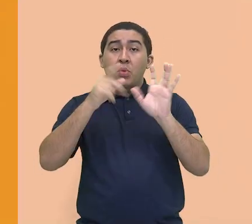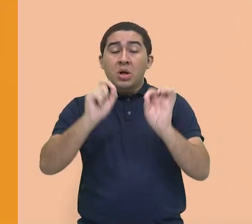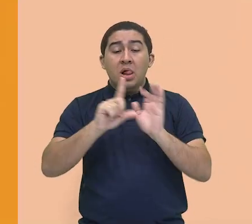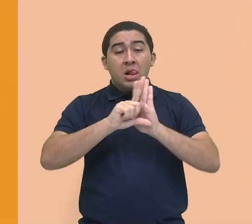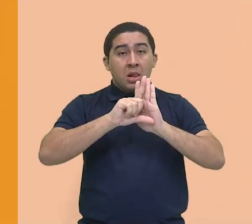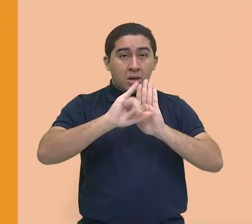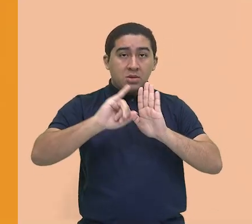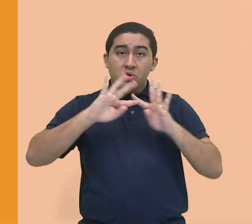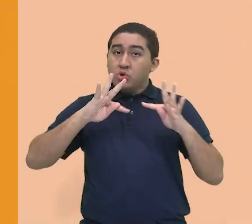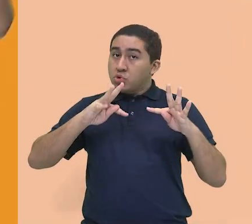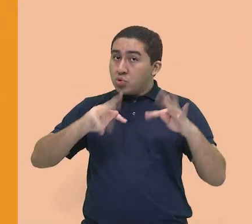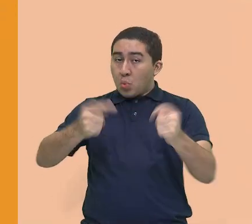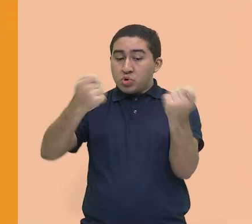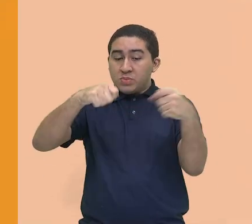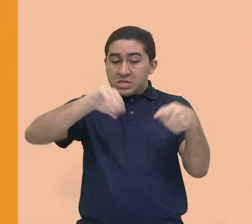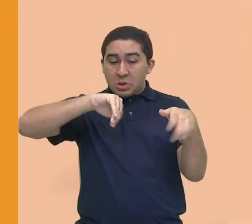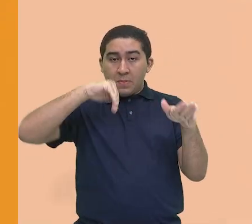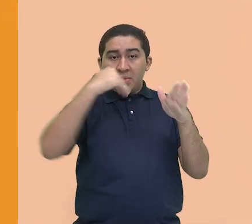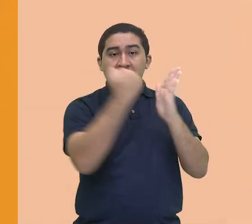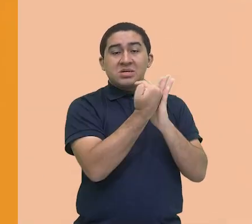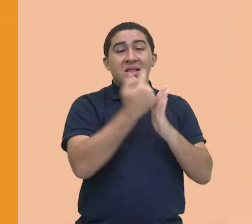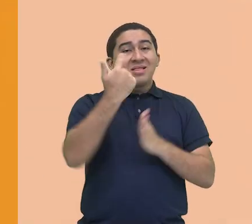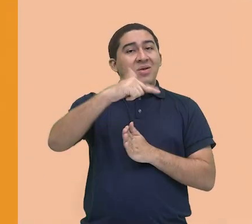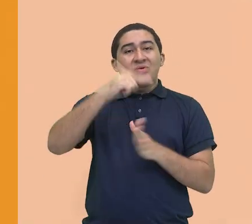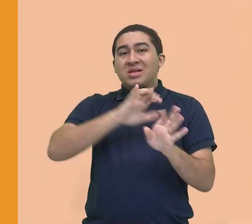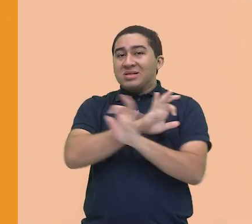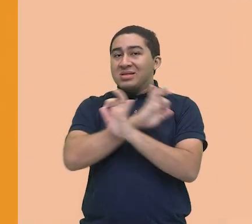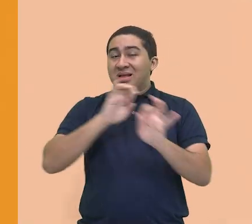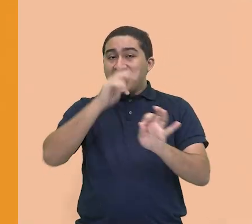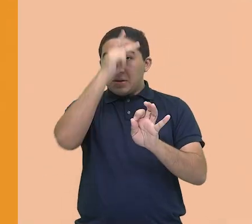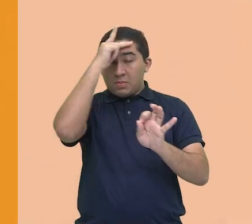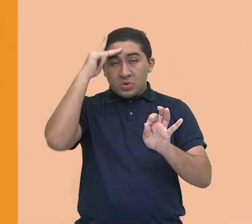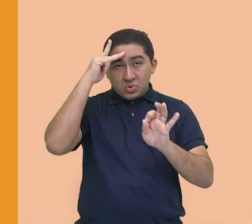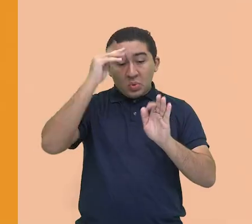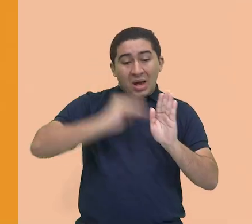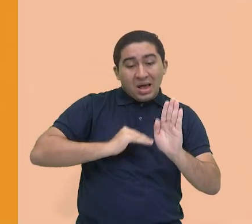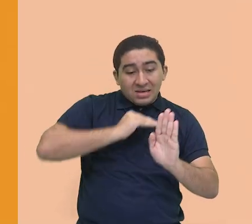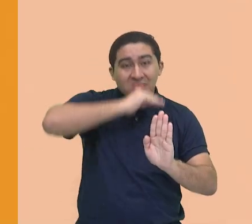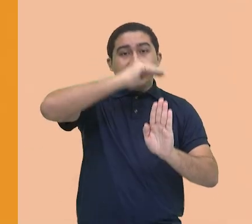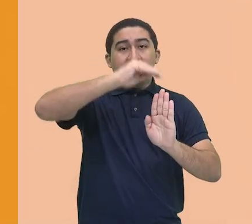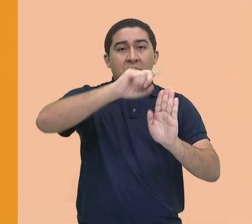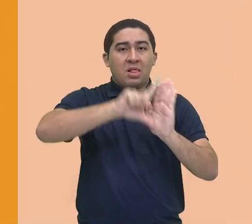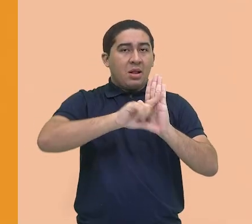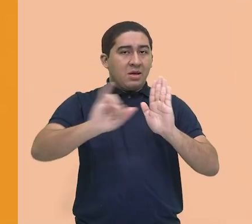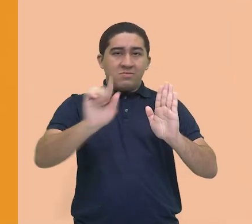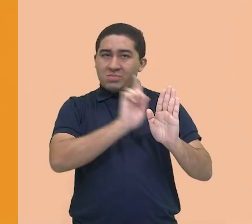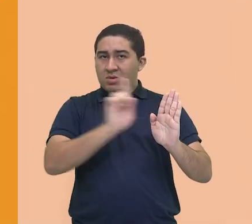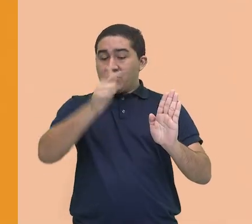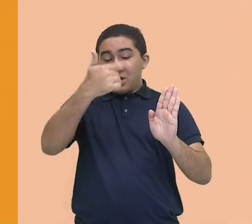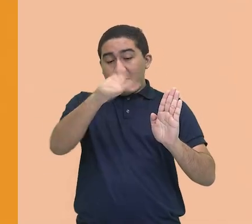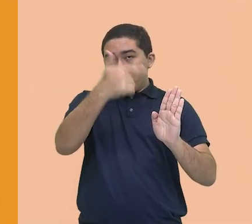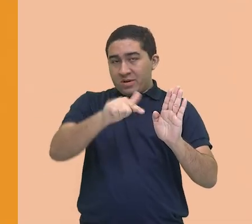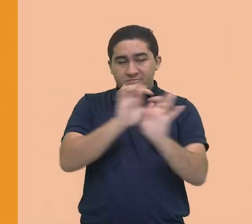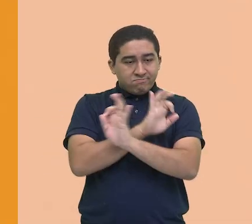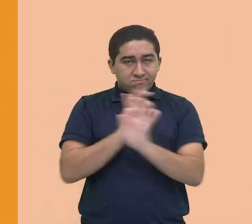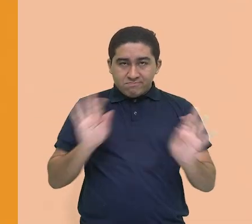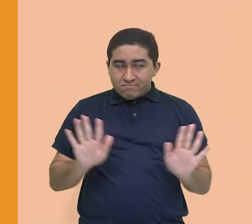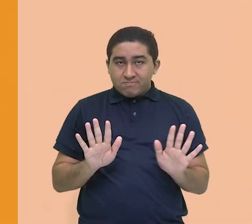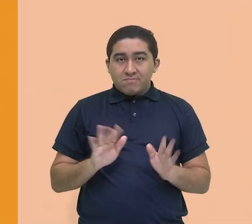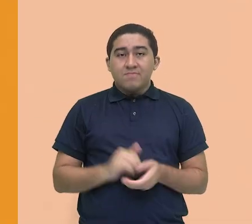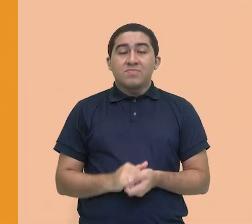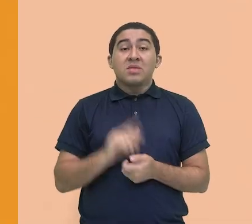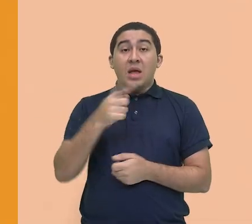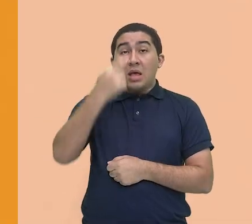para todos. Ninguém está acima dessa lei. Perfeito, então? Essa é a